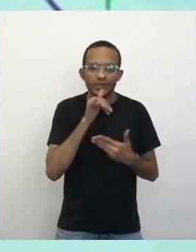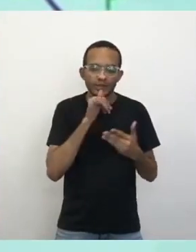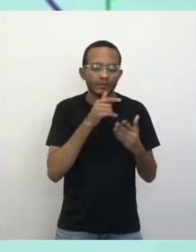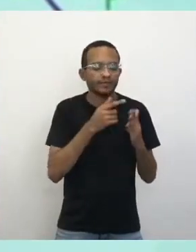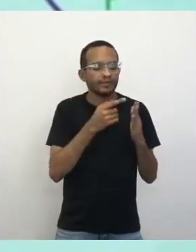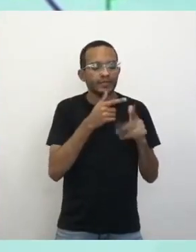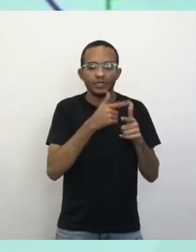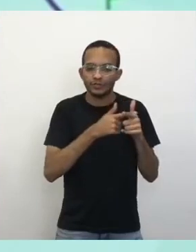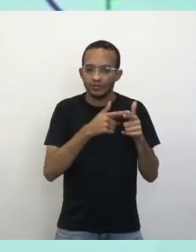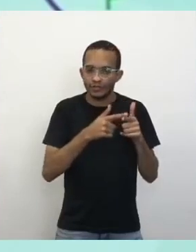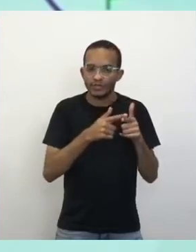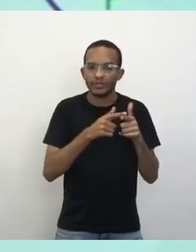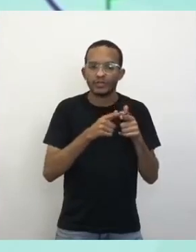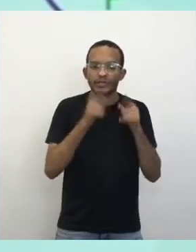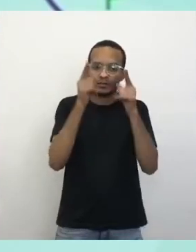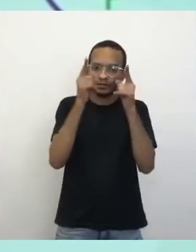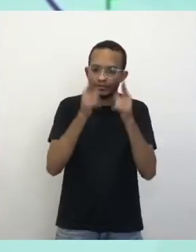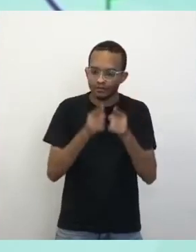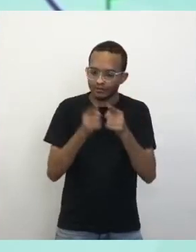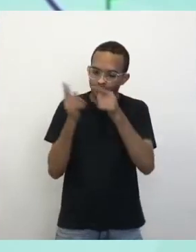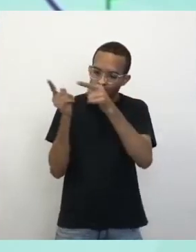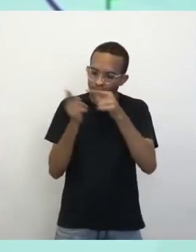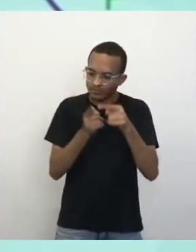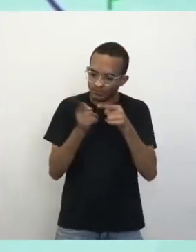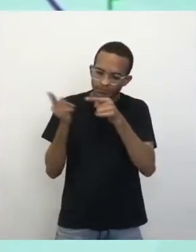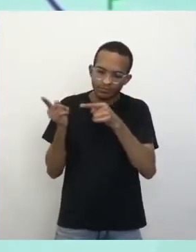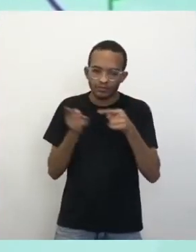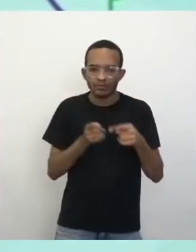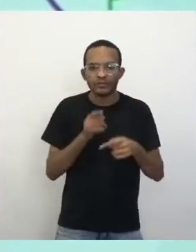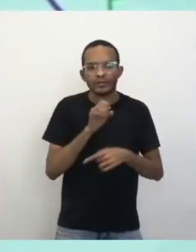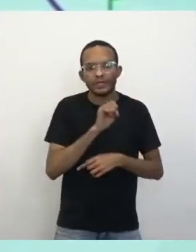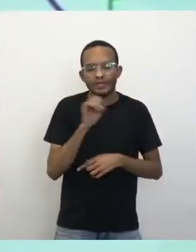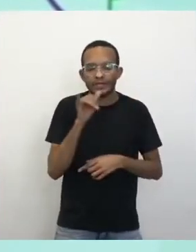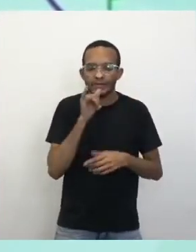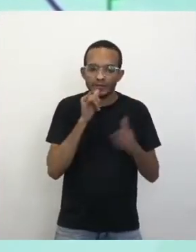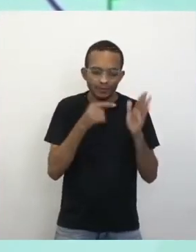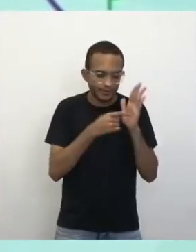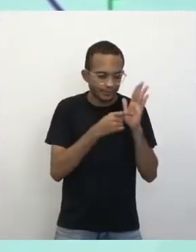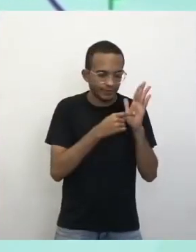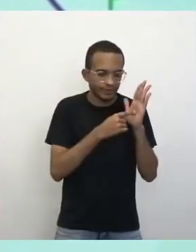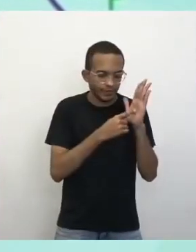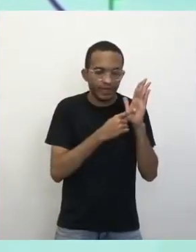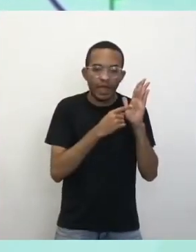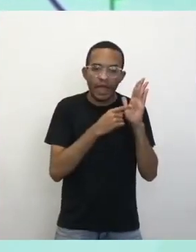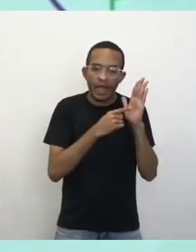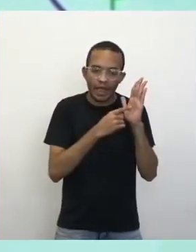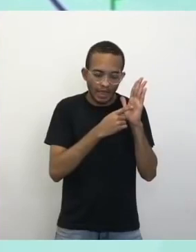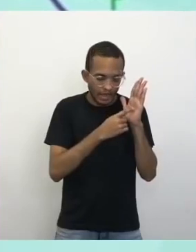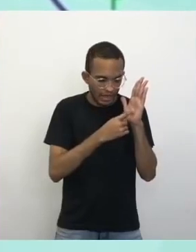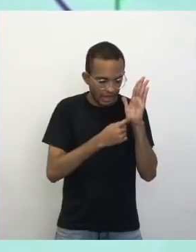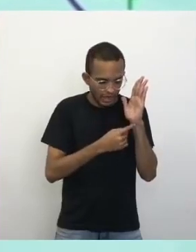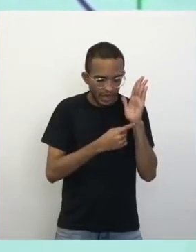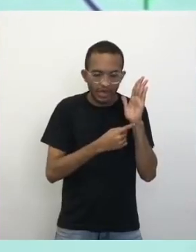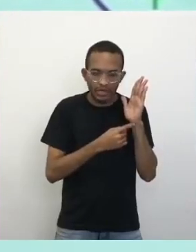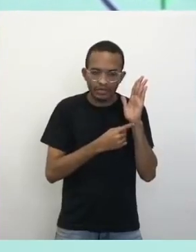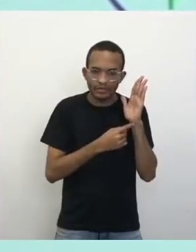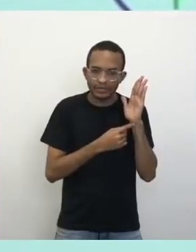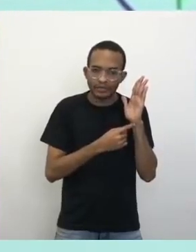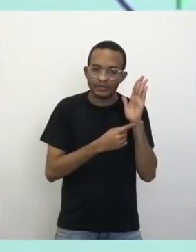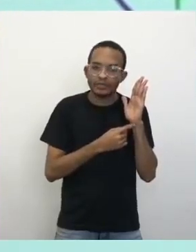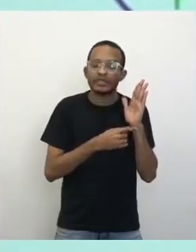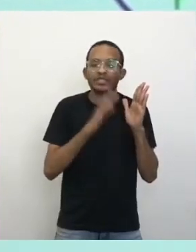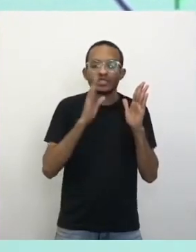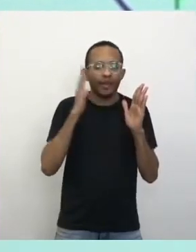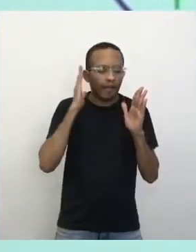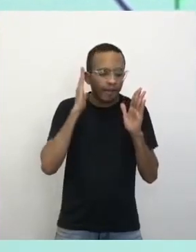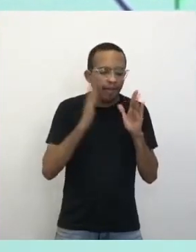triângulos equiláteros. Então, se eu desenhar daqui do centro até uma das arestas formando um ângulo